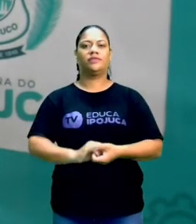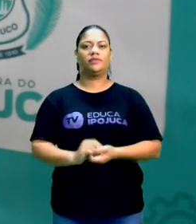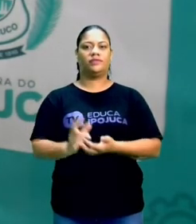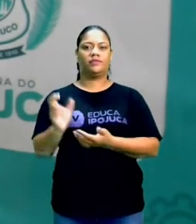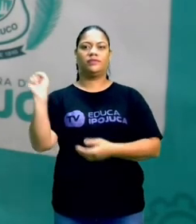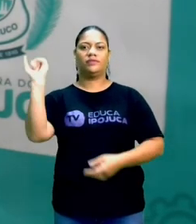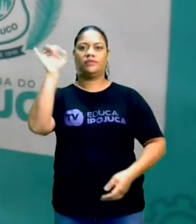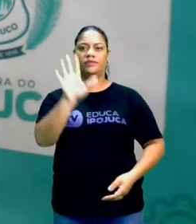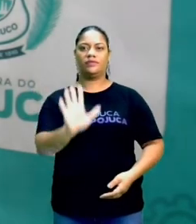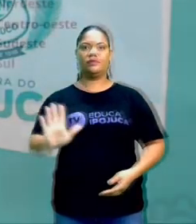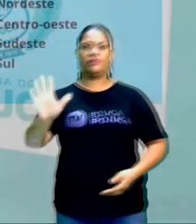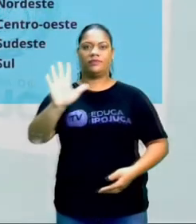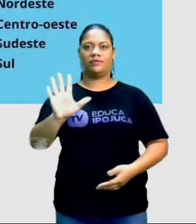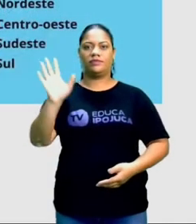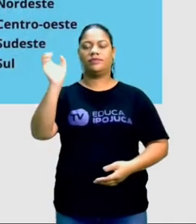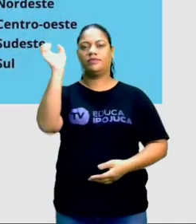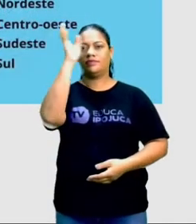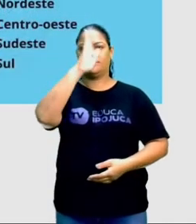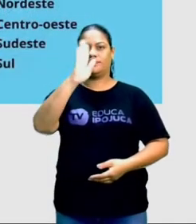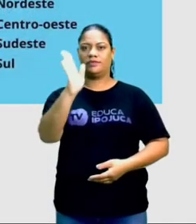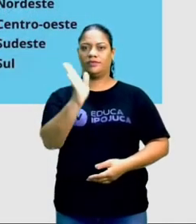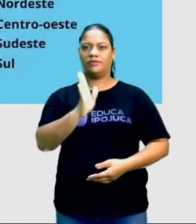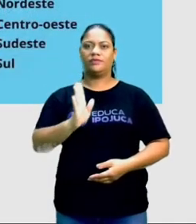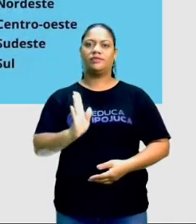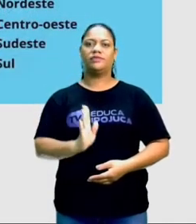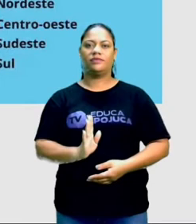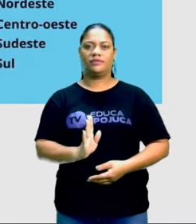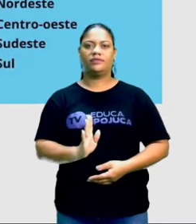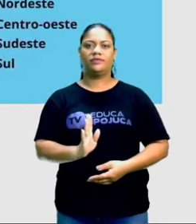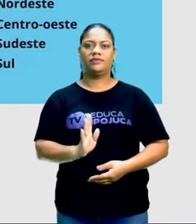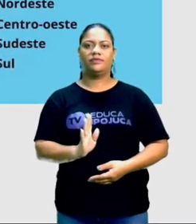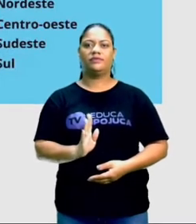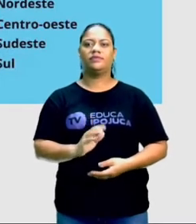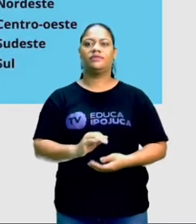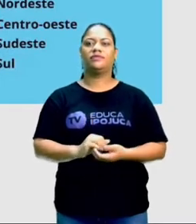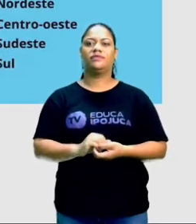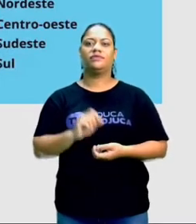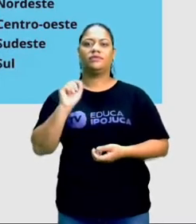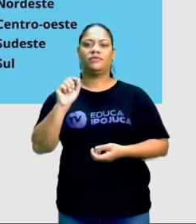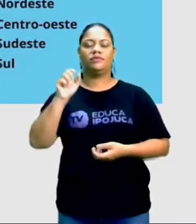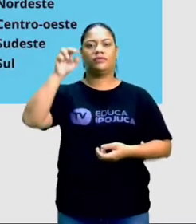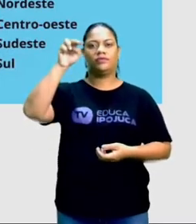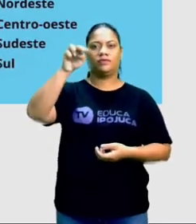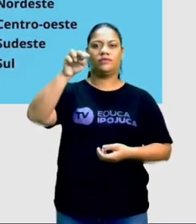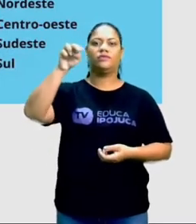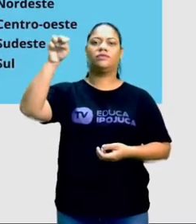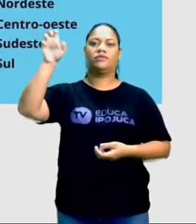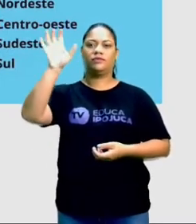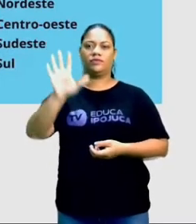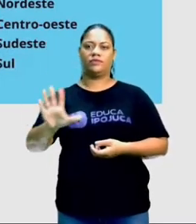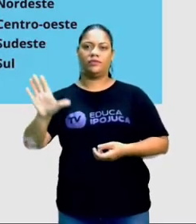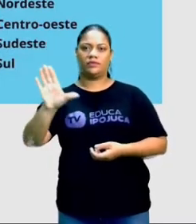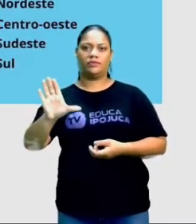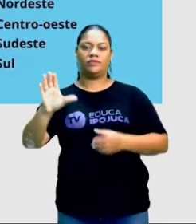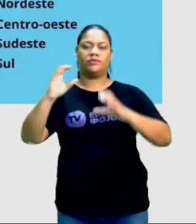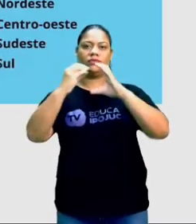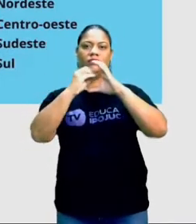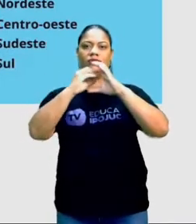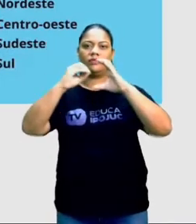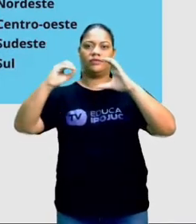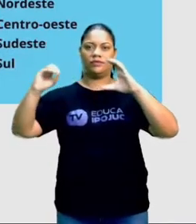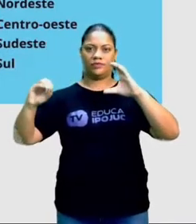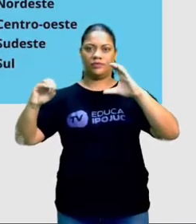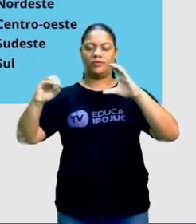imagem linda, né, do nosso país, do nosso Brasil, com essa configuração do que é norte, nordeste, centro-oeste, sudeste e